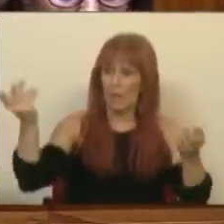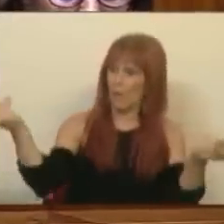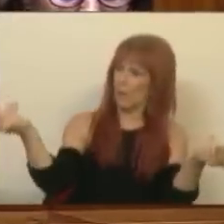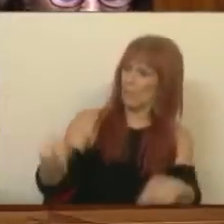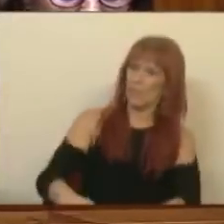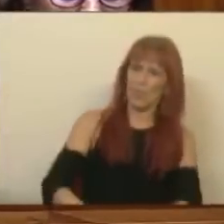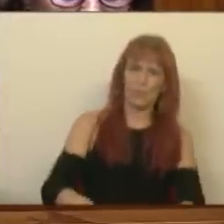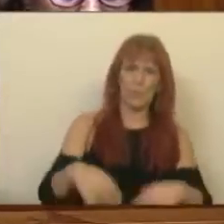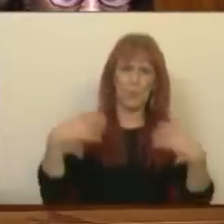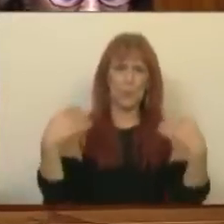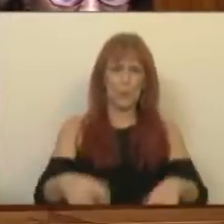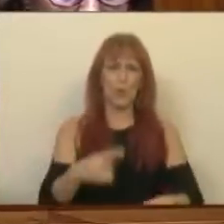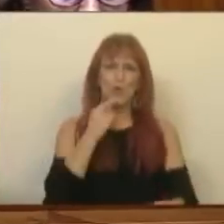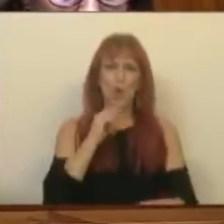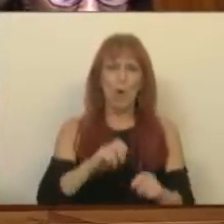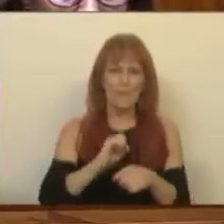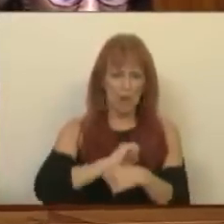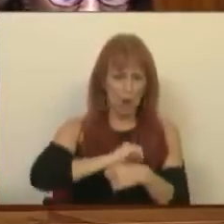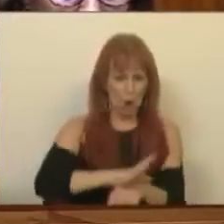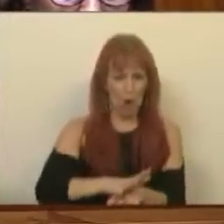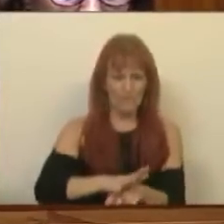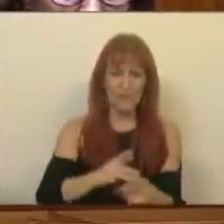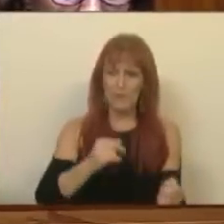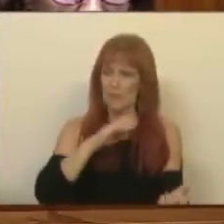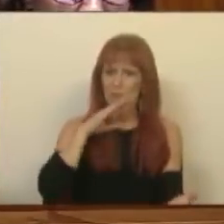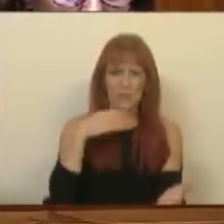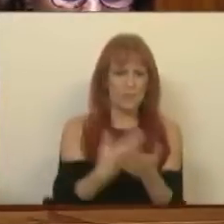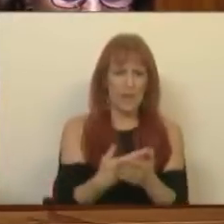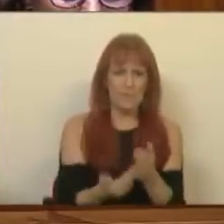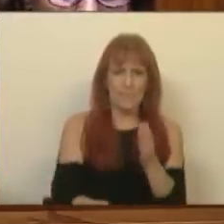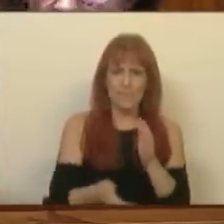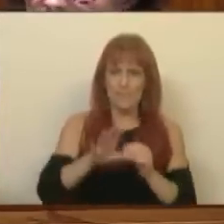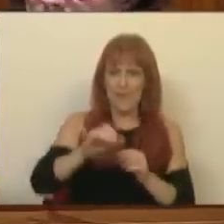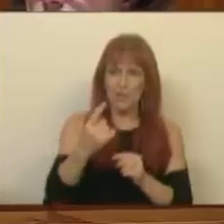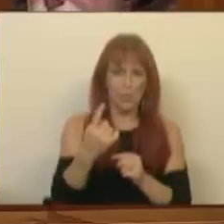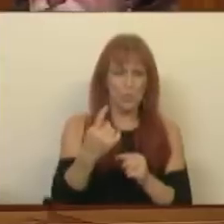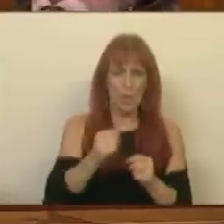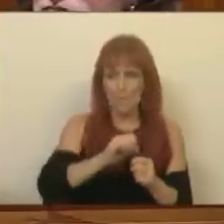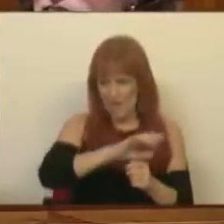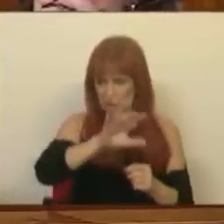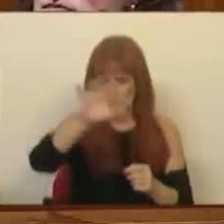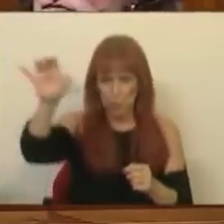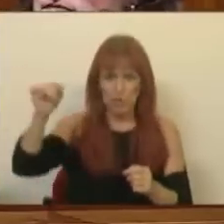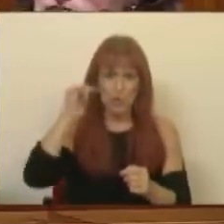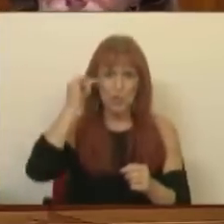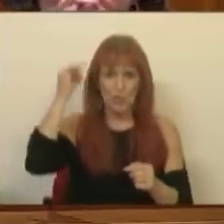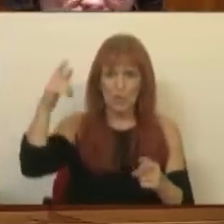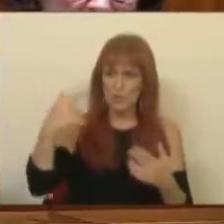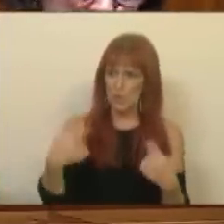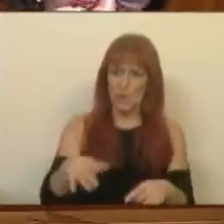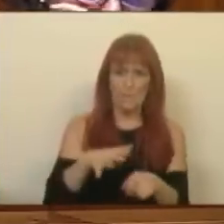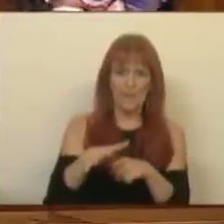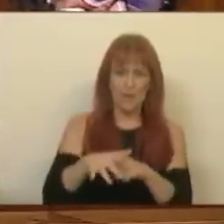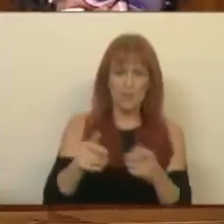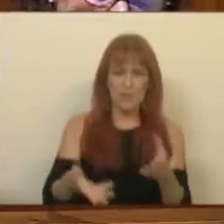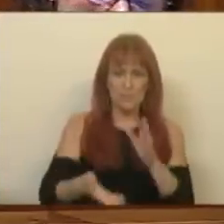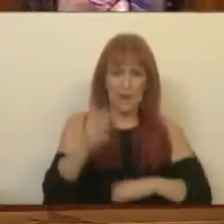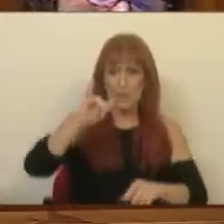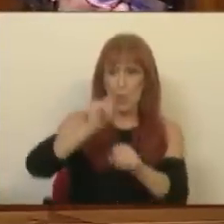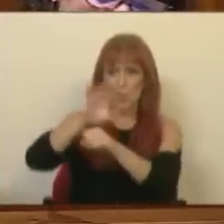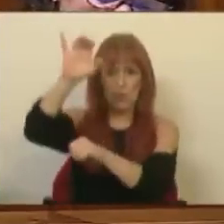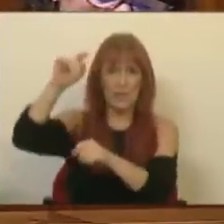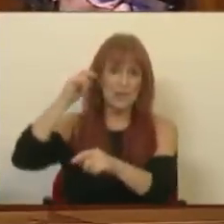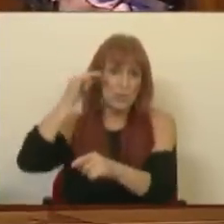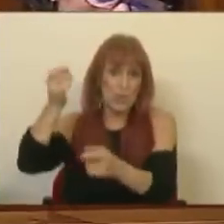uma eca tombo chamada covid obviamente atingiu mais um país onde turismo de peso que tem do que nos países